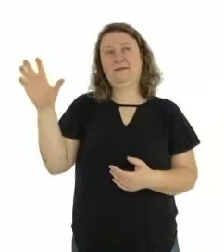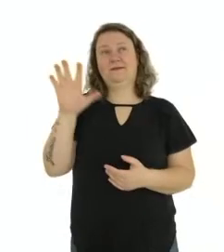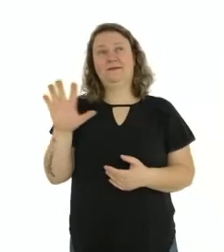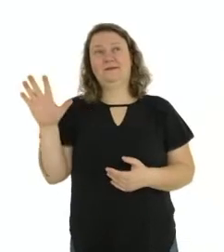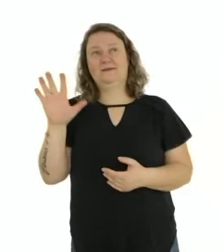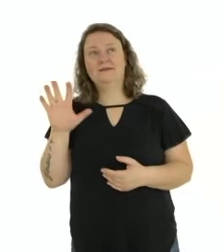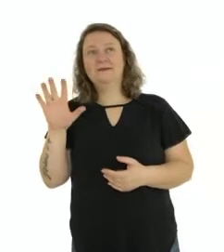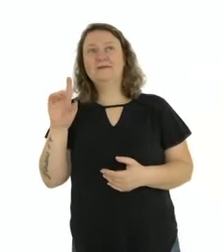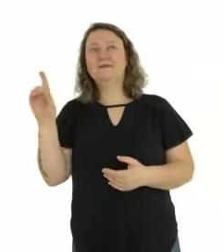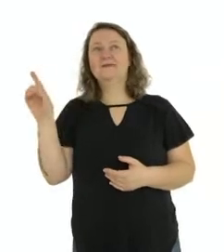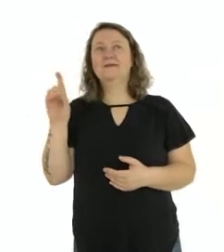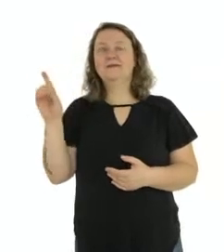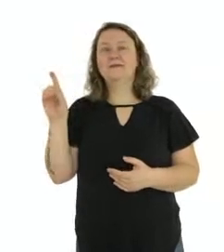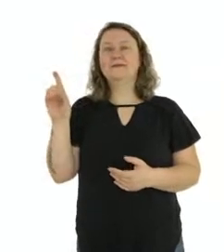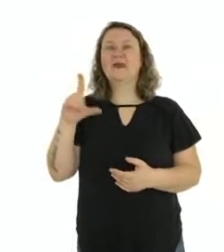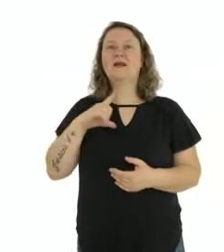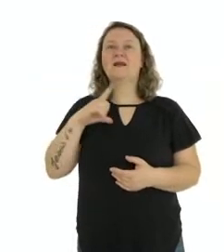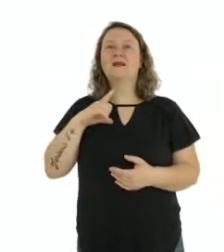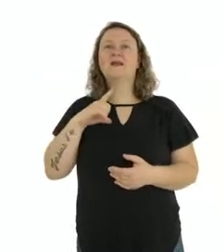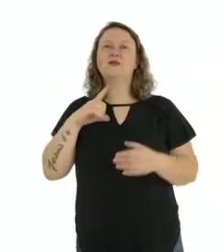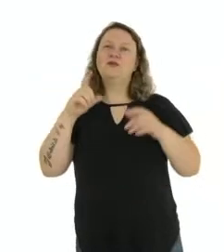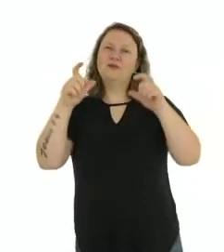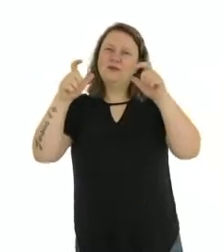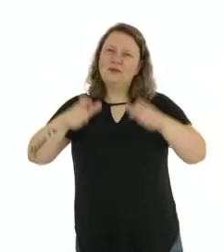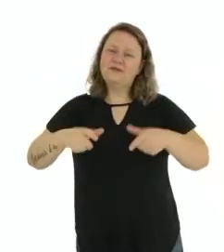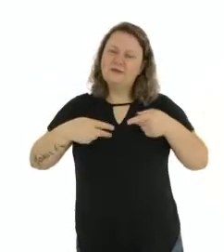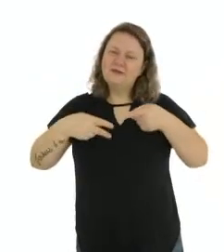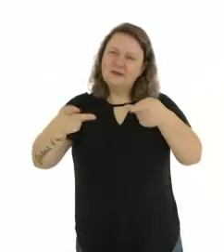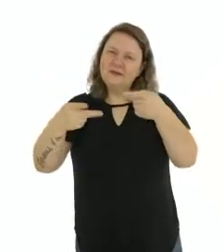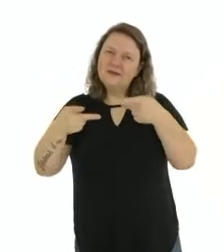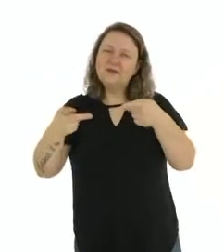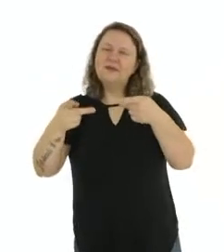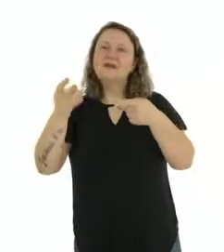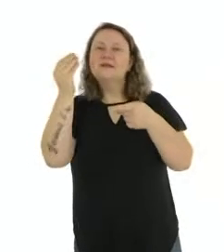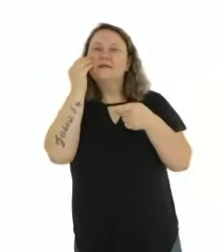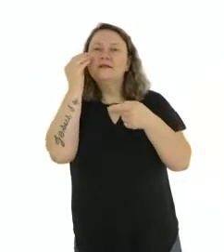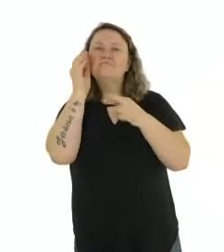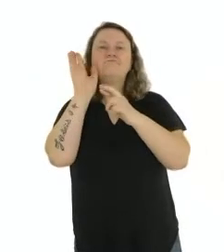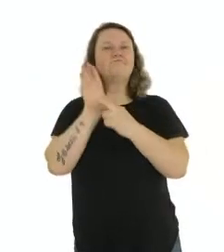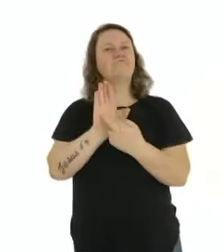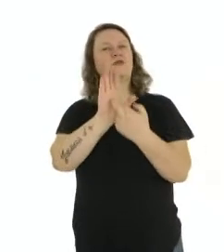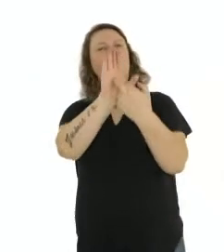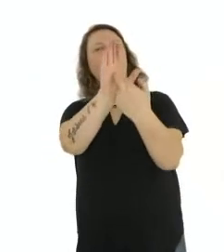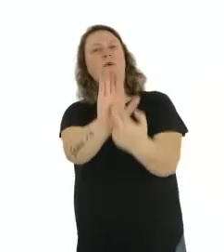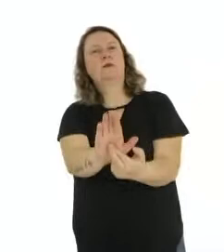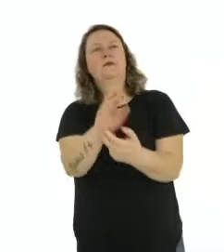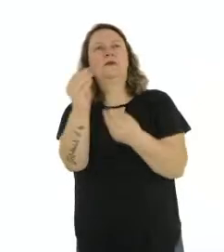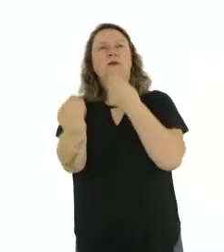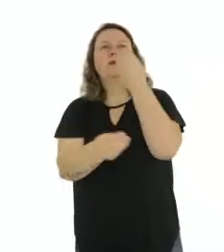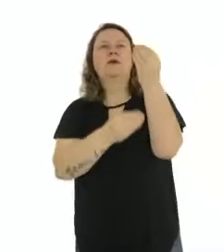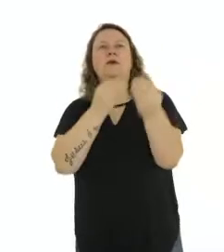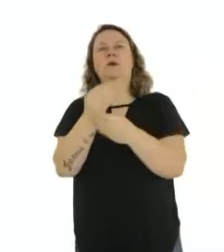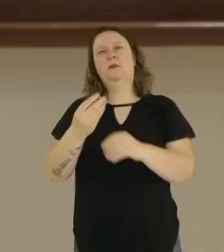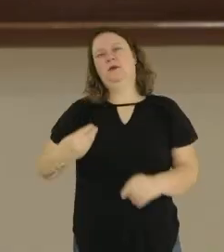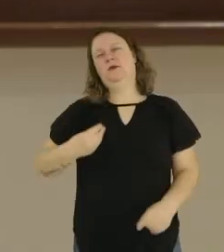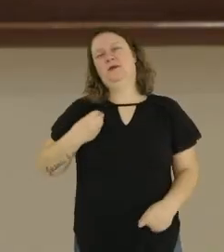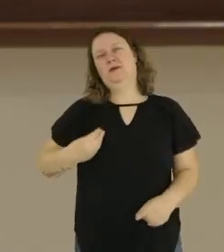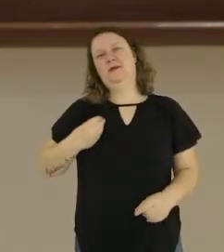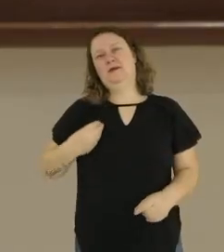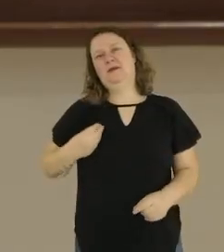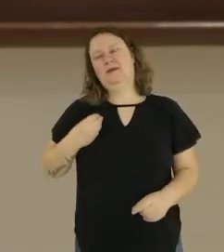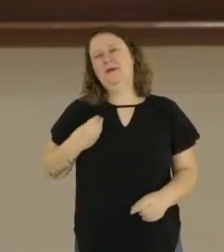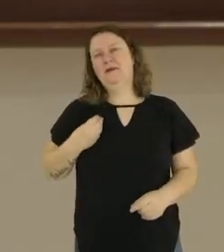colono polonês no Bosque do Papa, que tenta representar como era então a vida desses